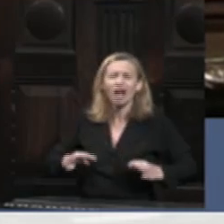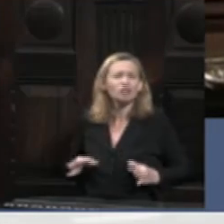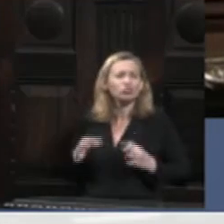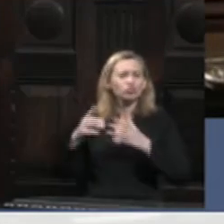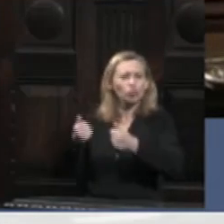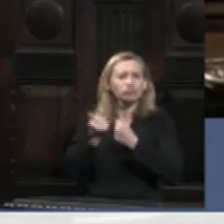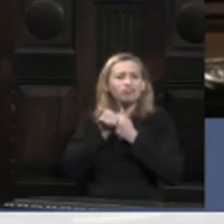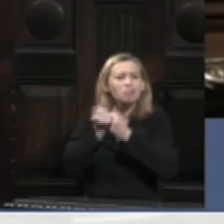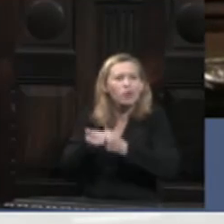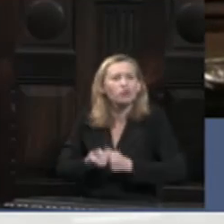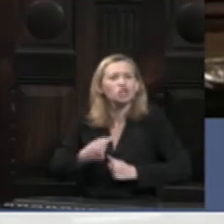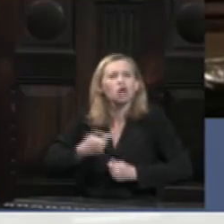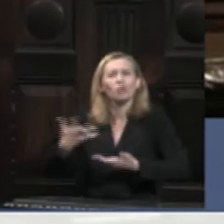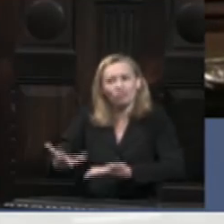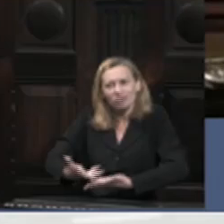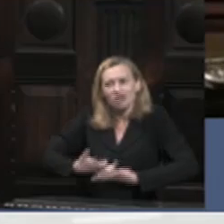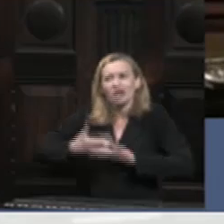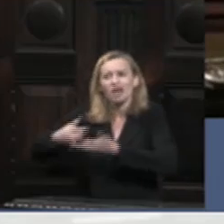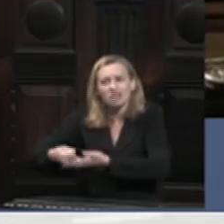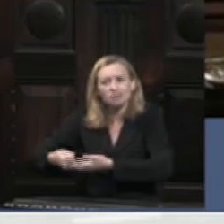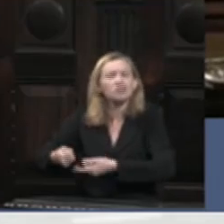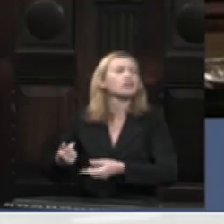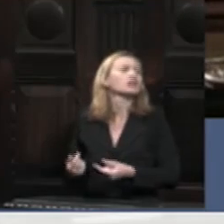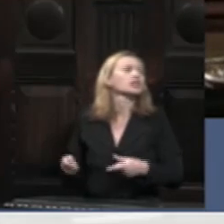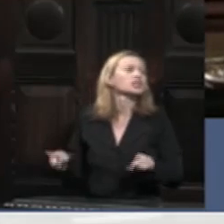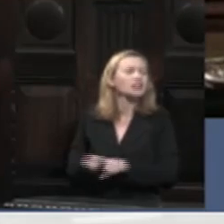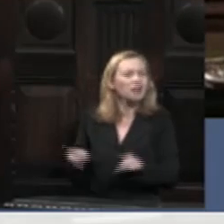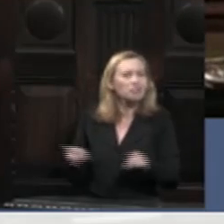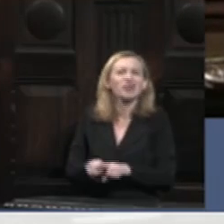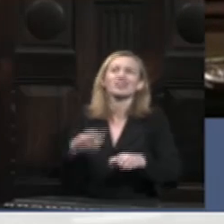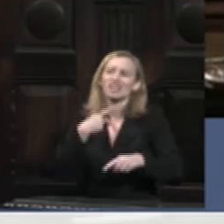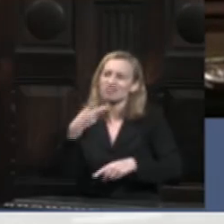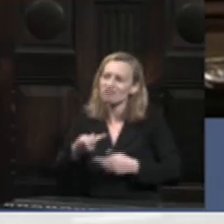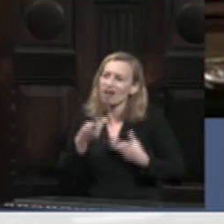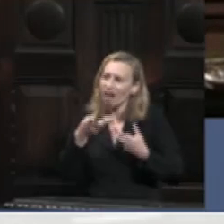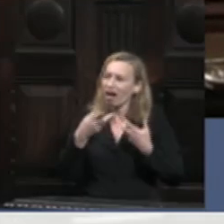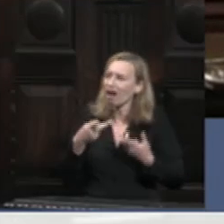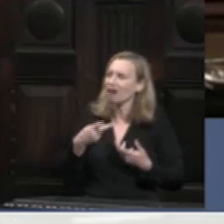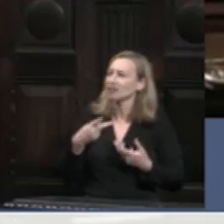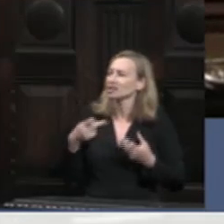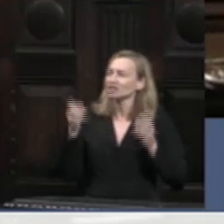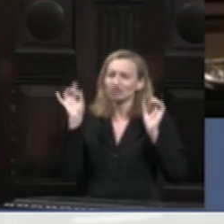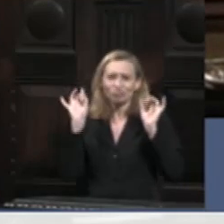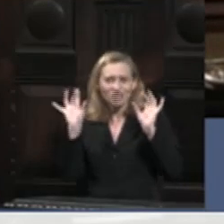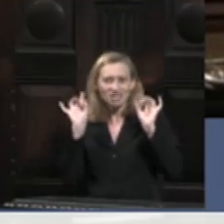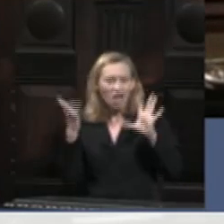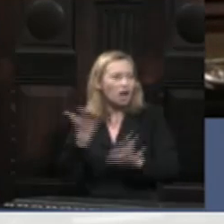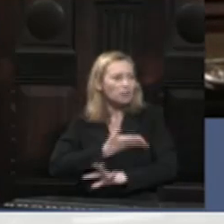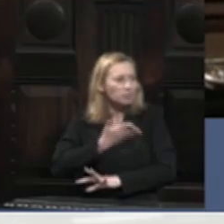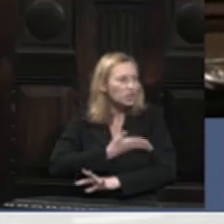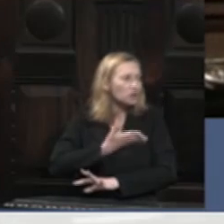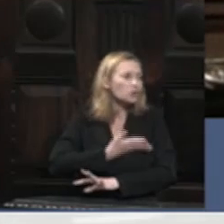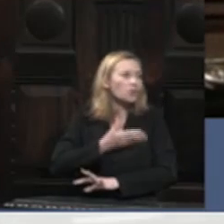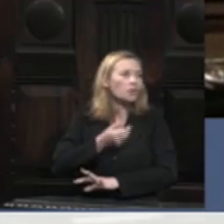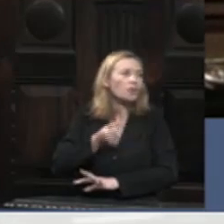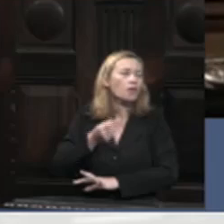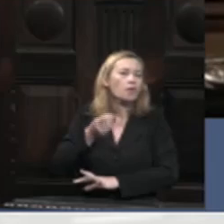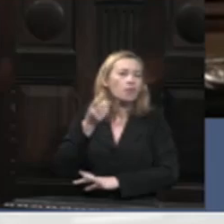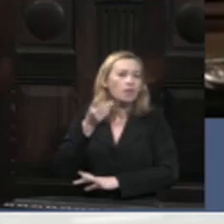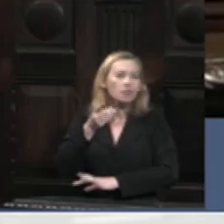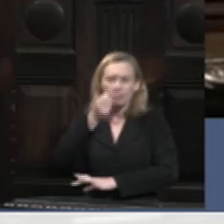é uma questão, ou melhor, isto não é uma questão de disputa partidária apenas, não é um fla-flu partidário. Nós